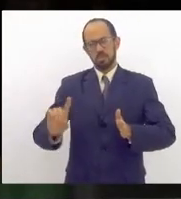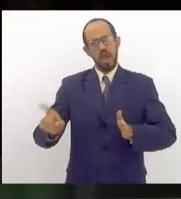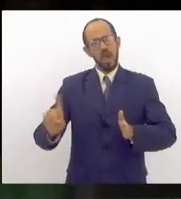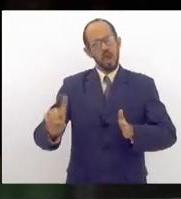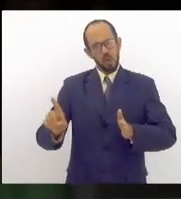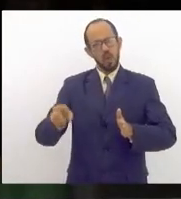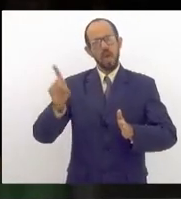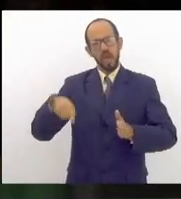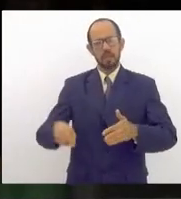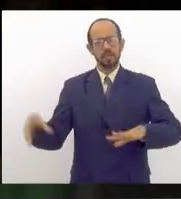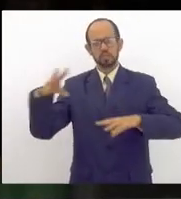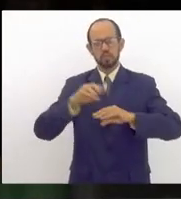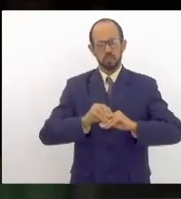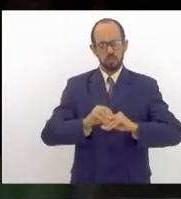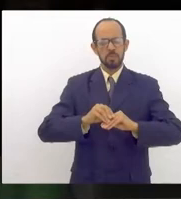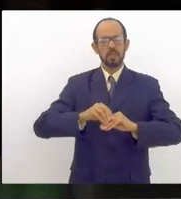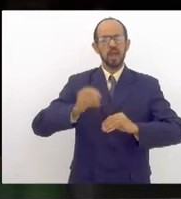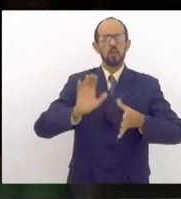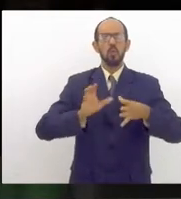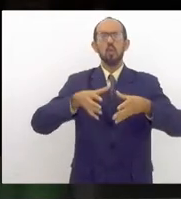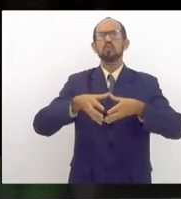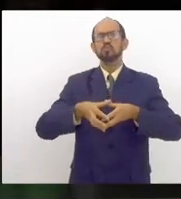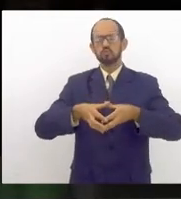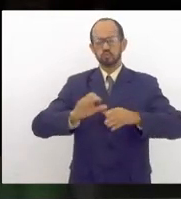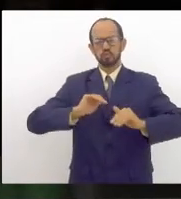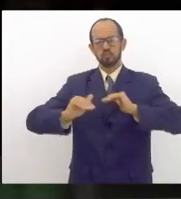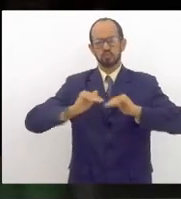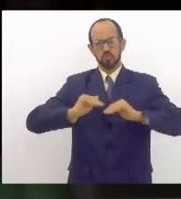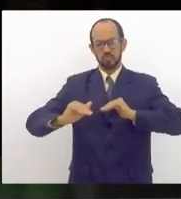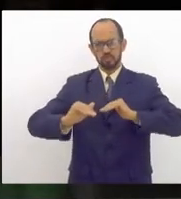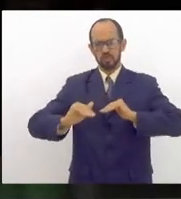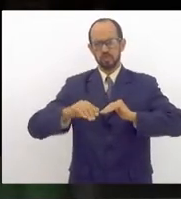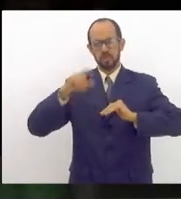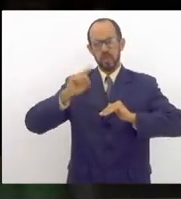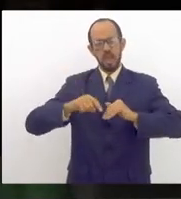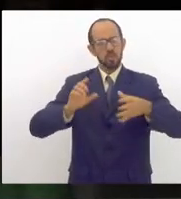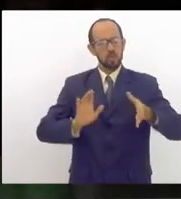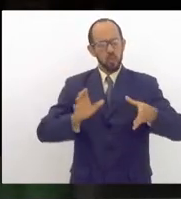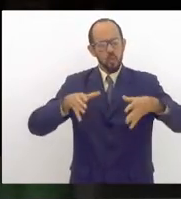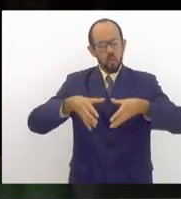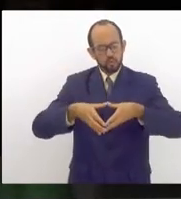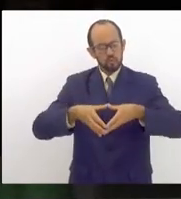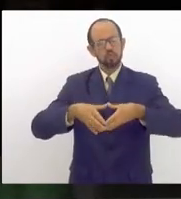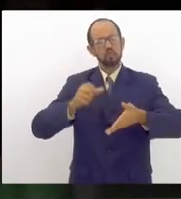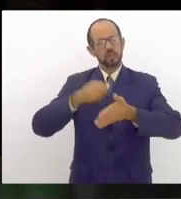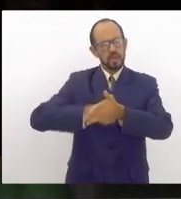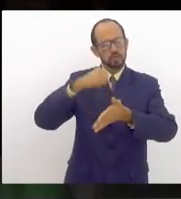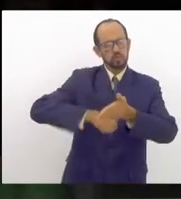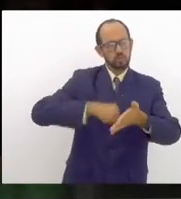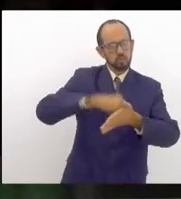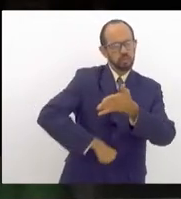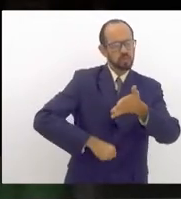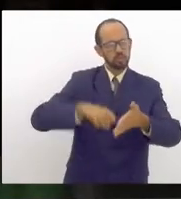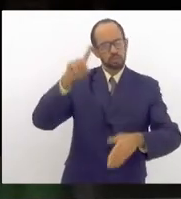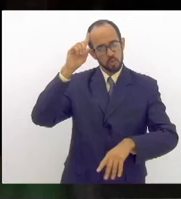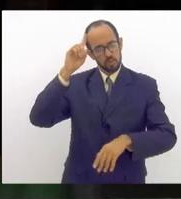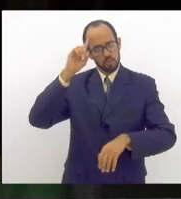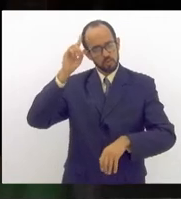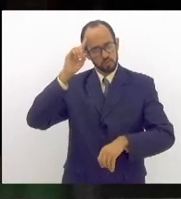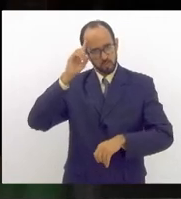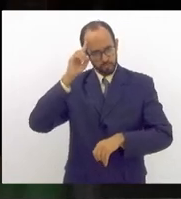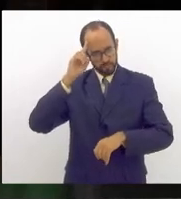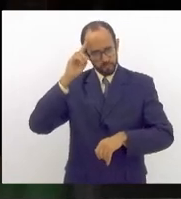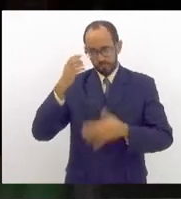reaglutinação do conjunto dos movimentos do conjunto das lutas no dia a dia então é